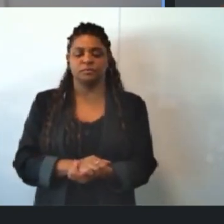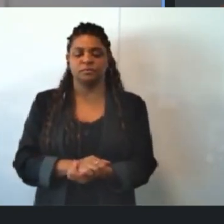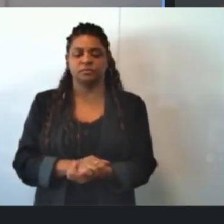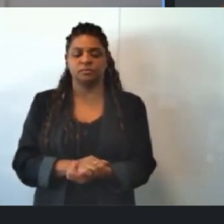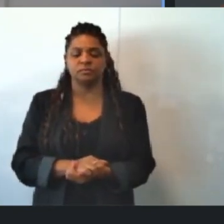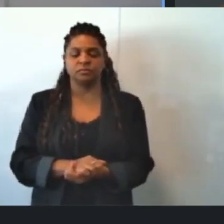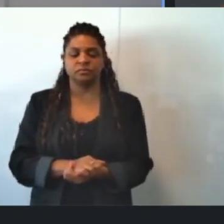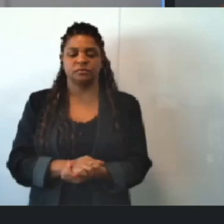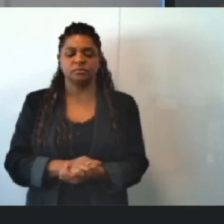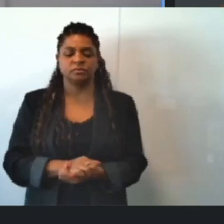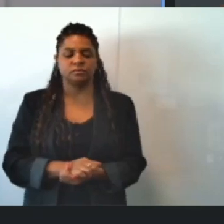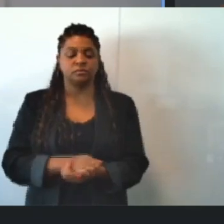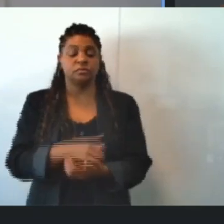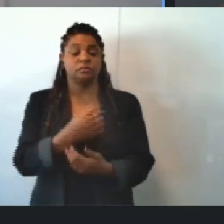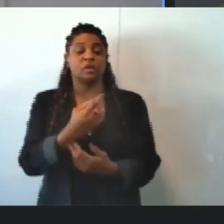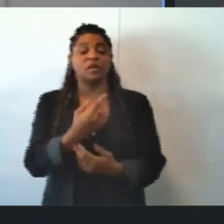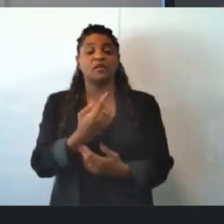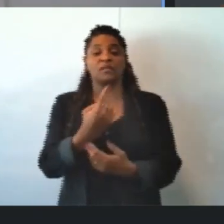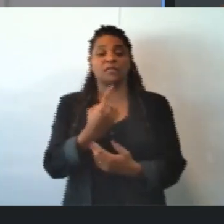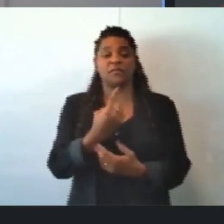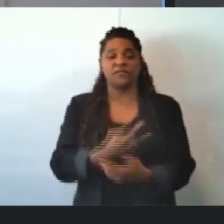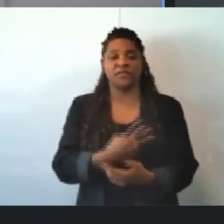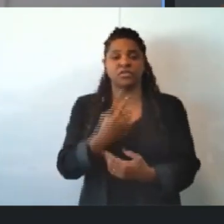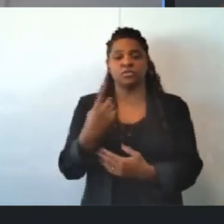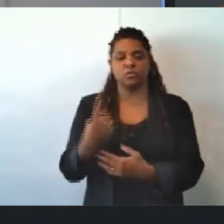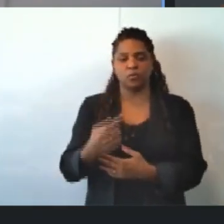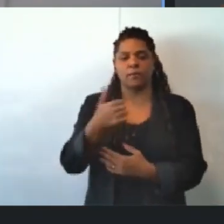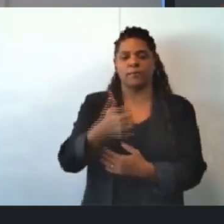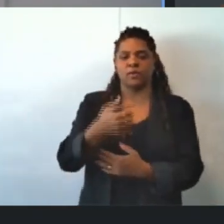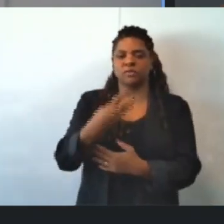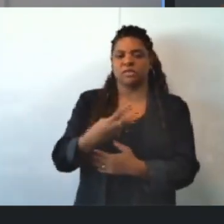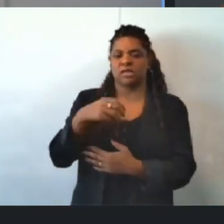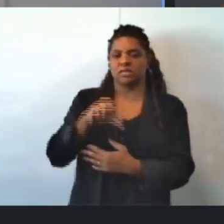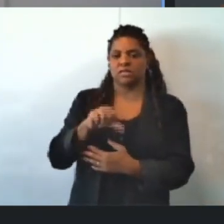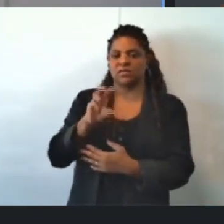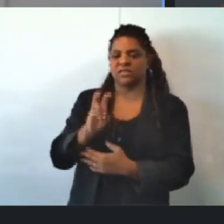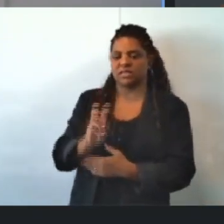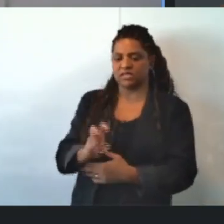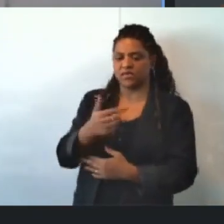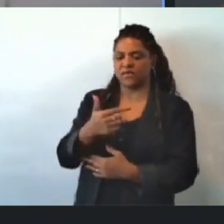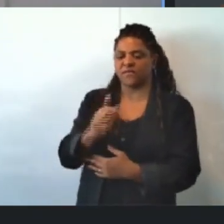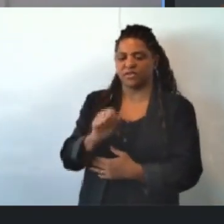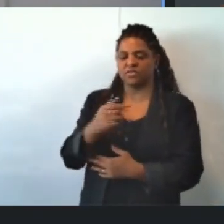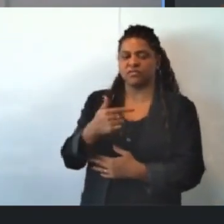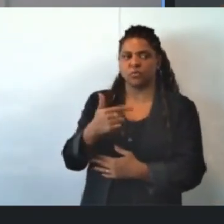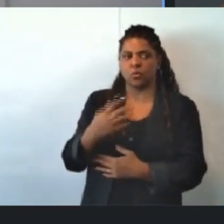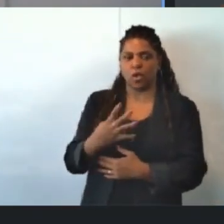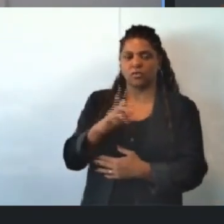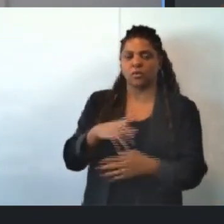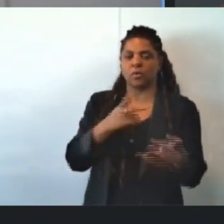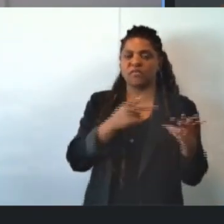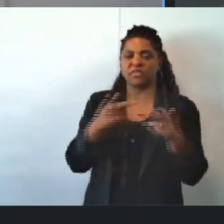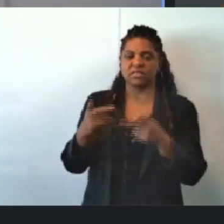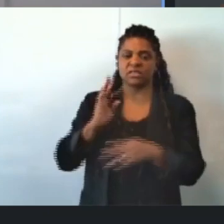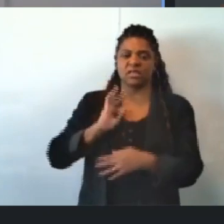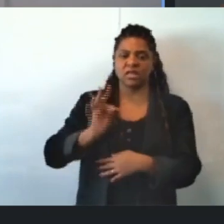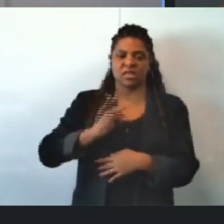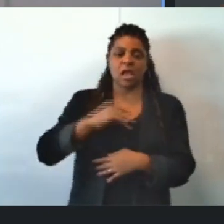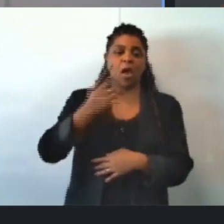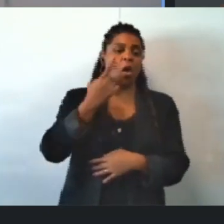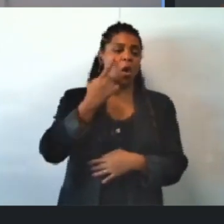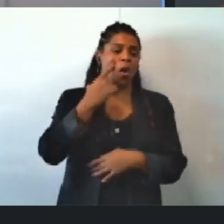21º, requerimento de comissão 1395 de 24, uma visita técnica. Averiguar as mudanças de padrão